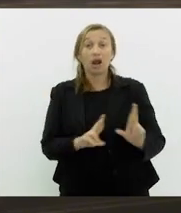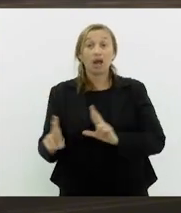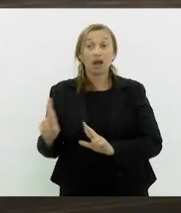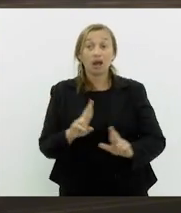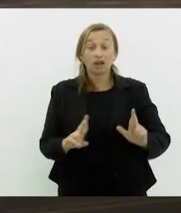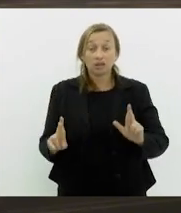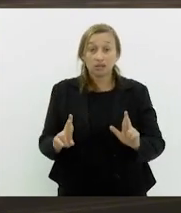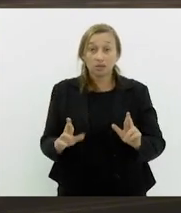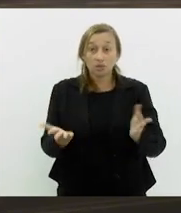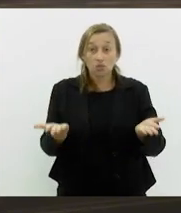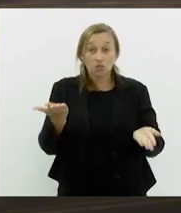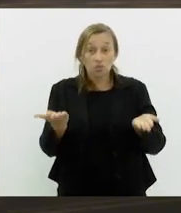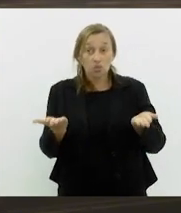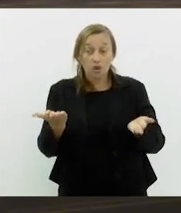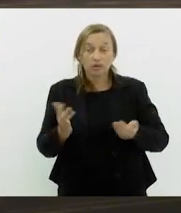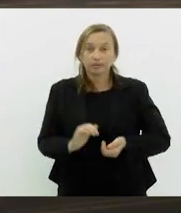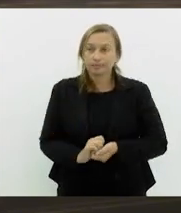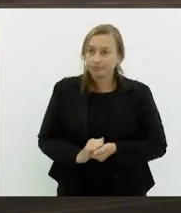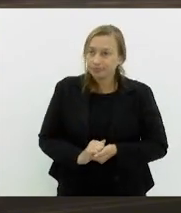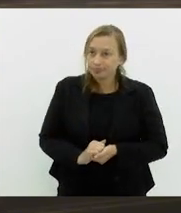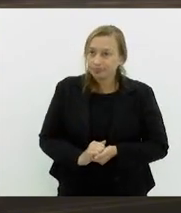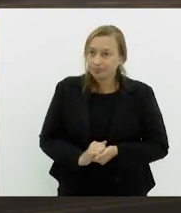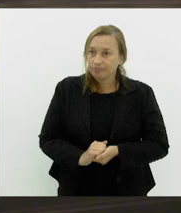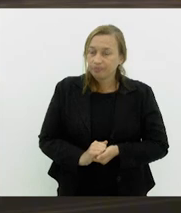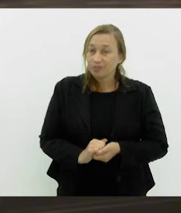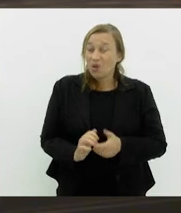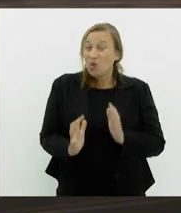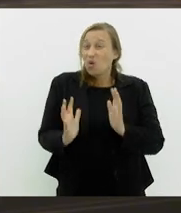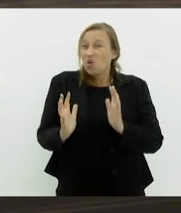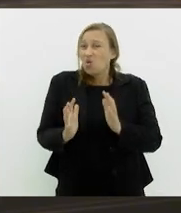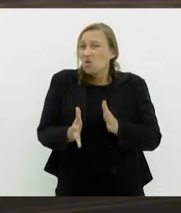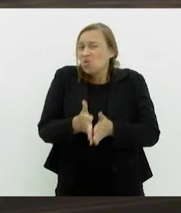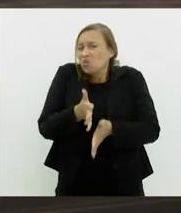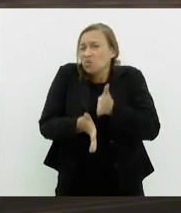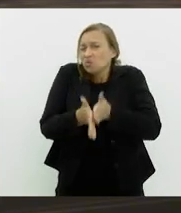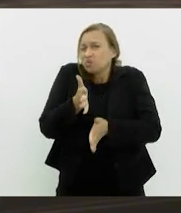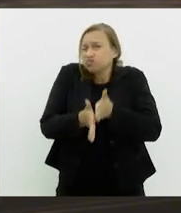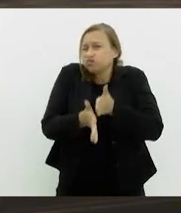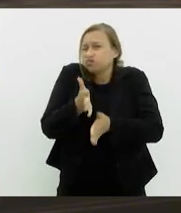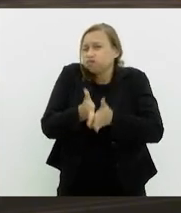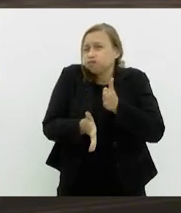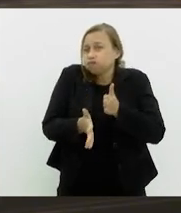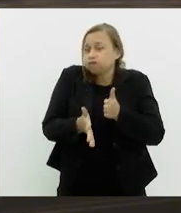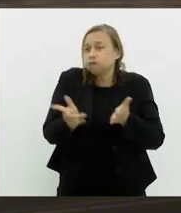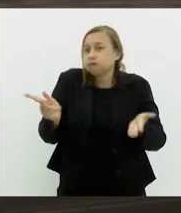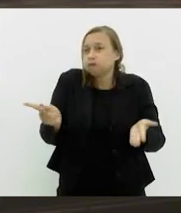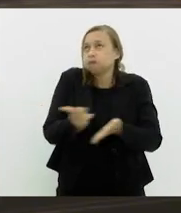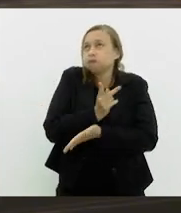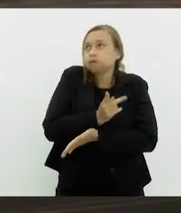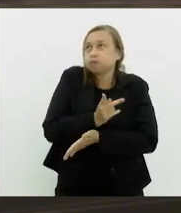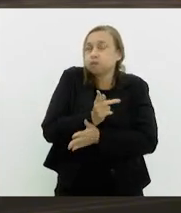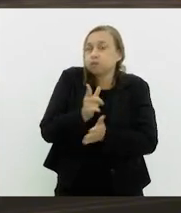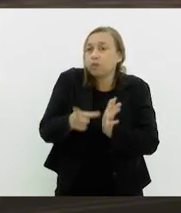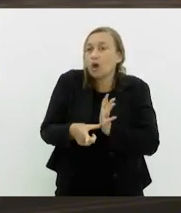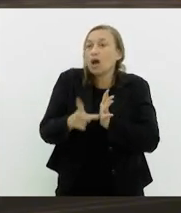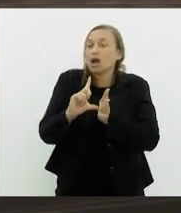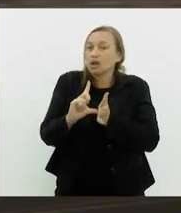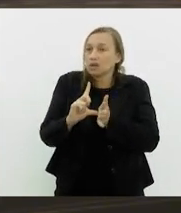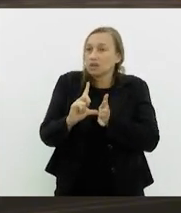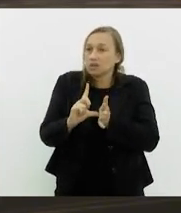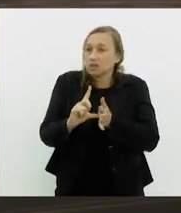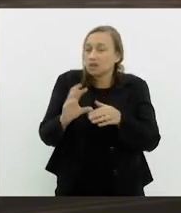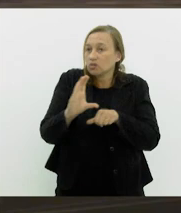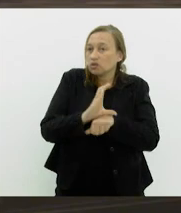dos freios e contrapesos, se conflitarem. Isso aconteceu até antes da Constituição Federal de